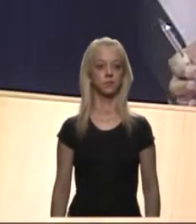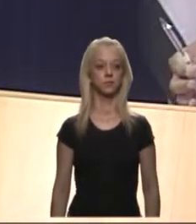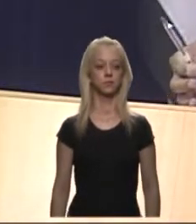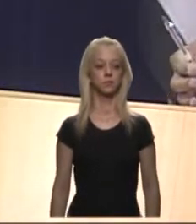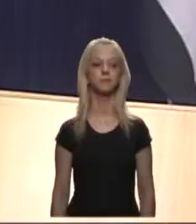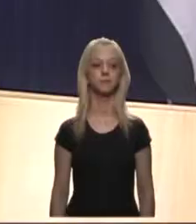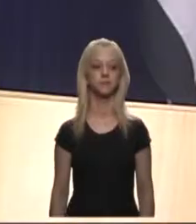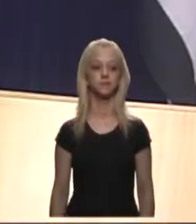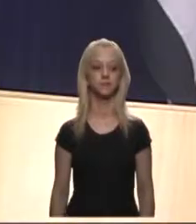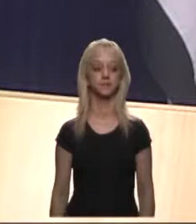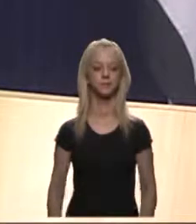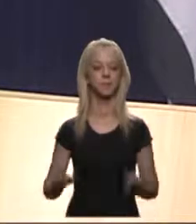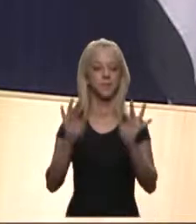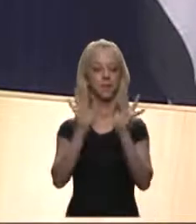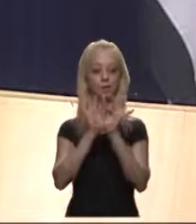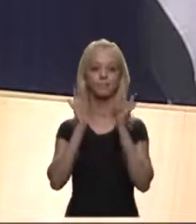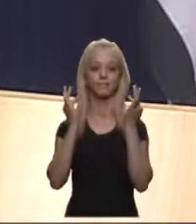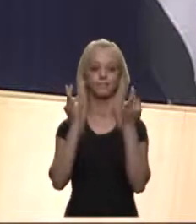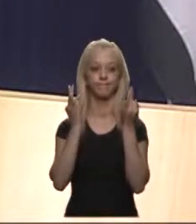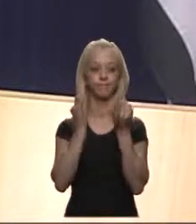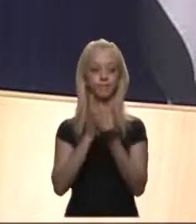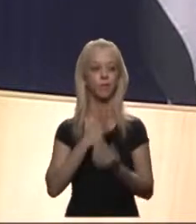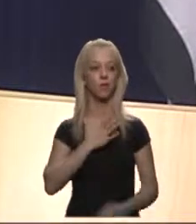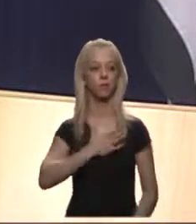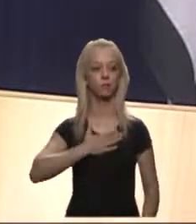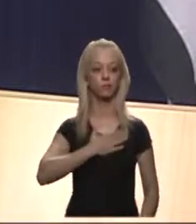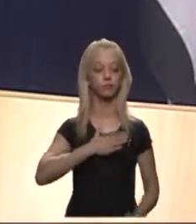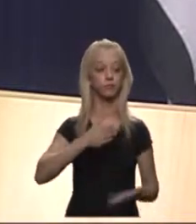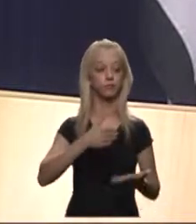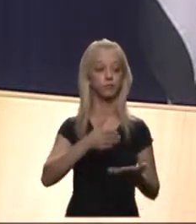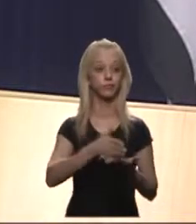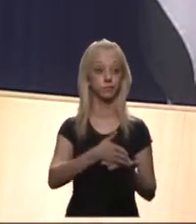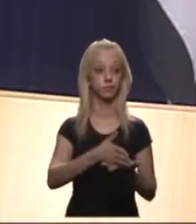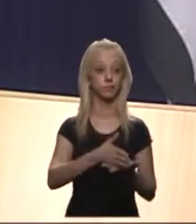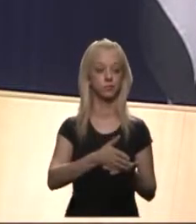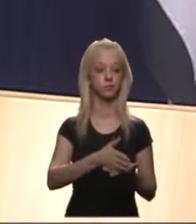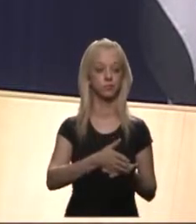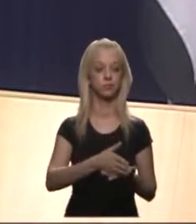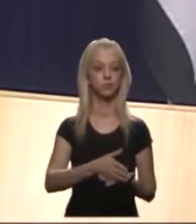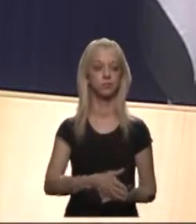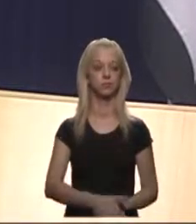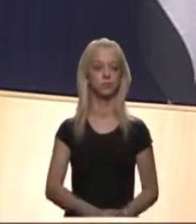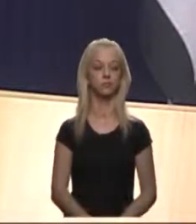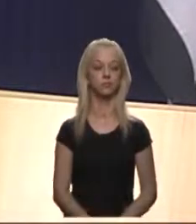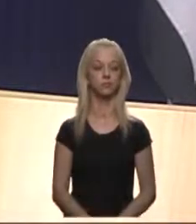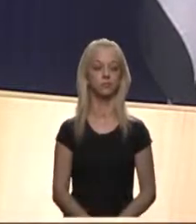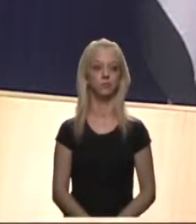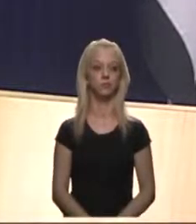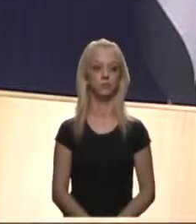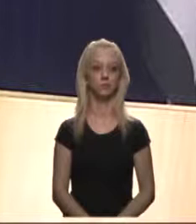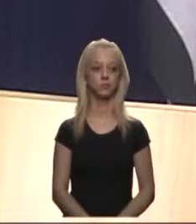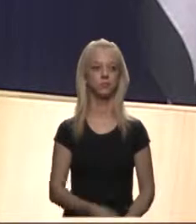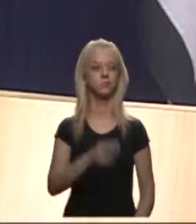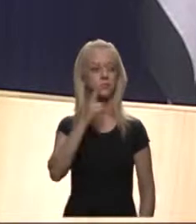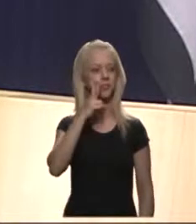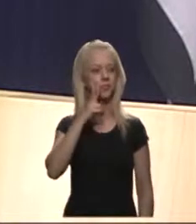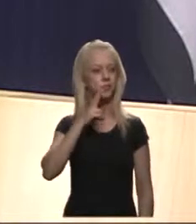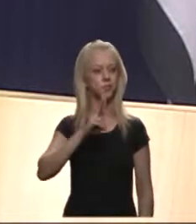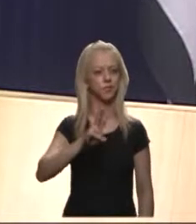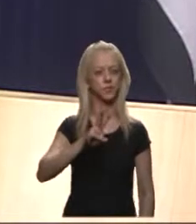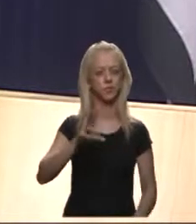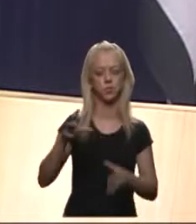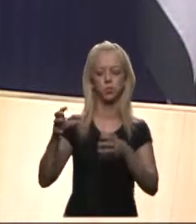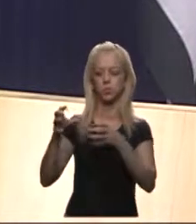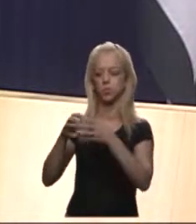valores E aí você vê um grupo de policiais uma ponta e um grupo de menores adolescentes